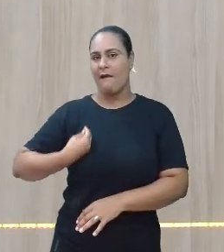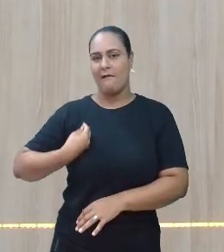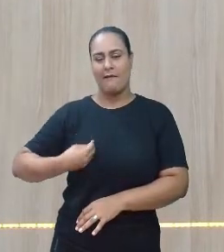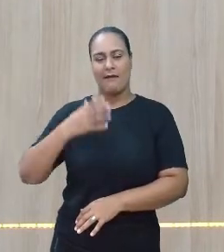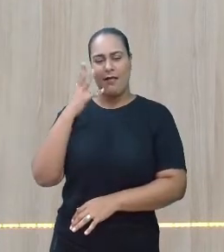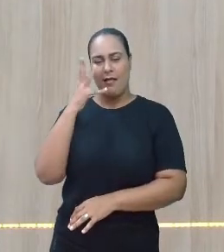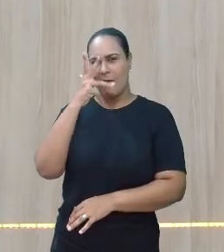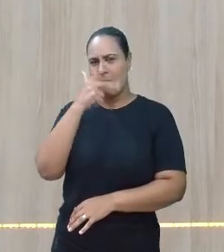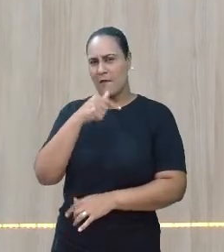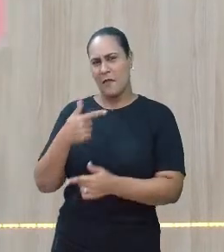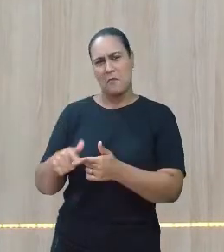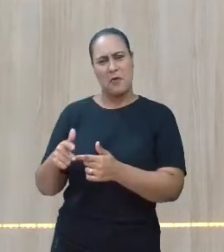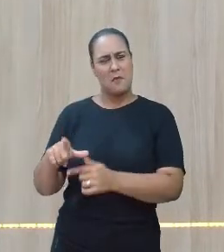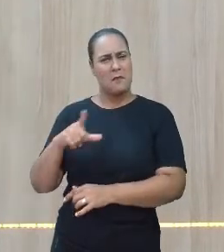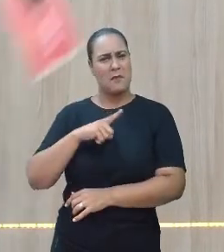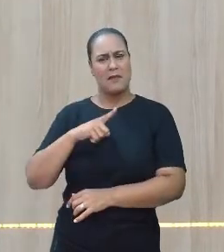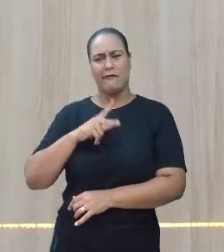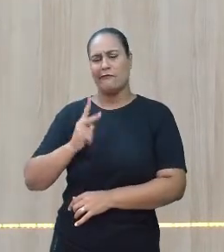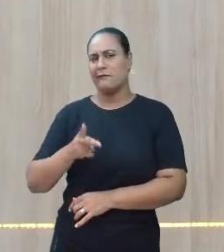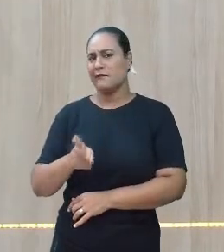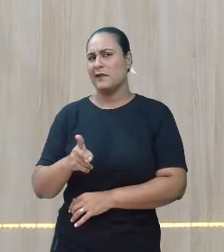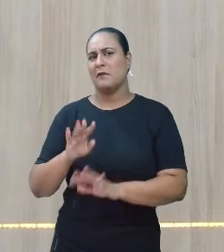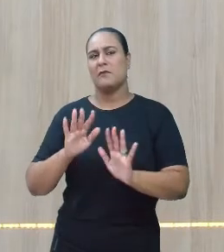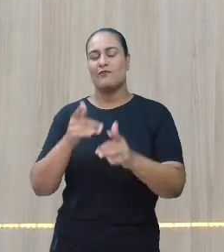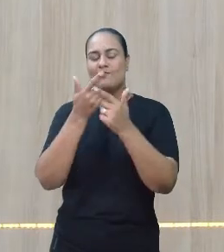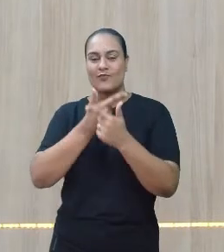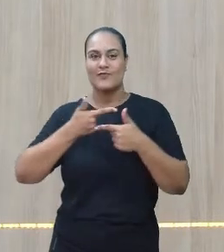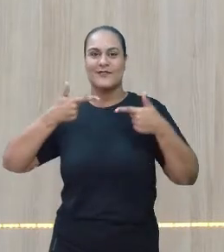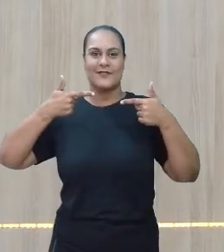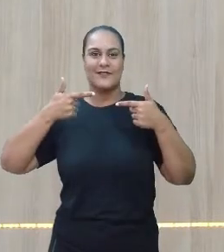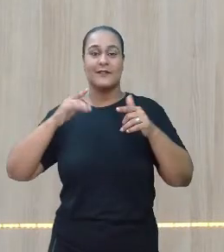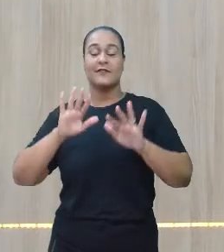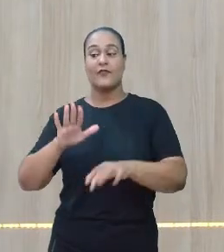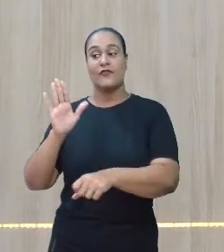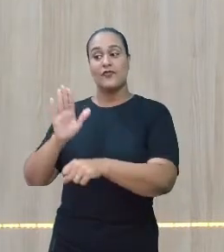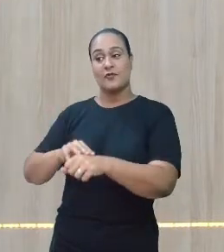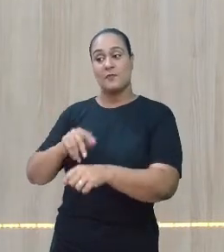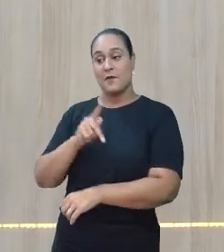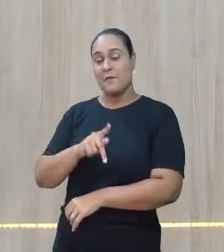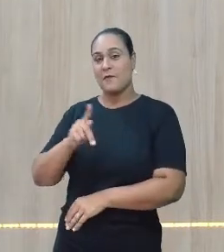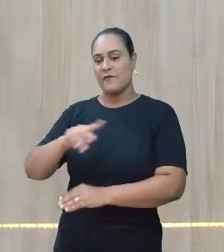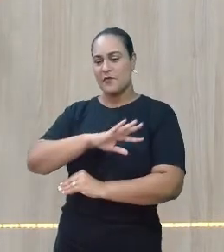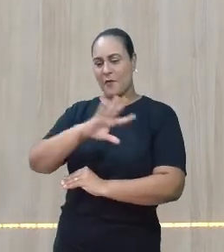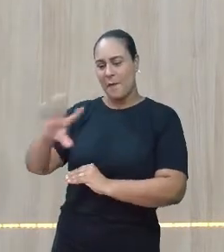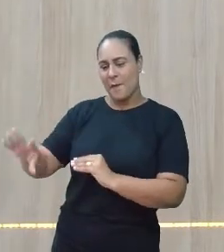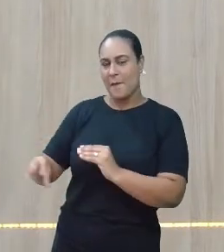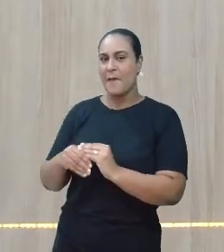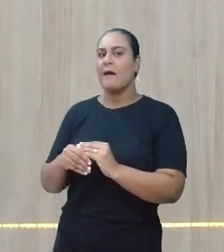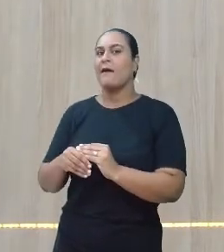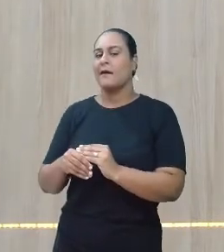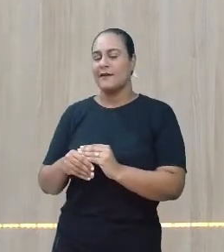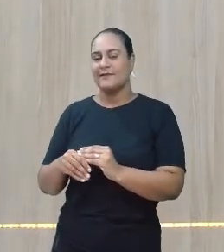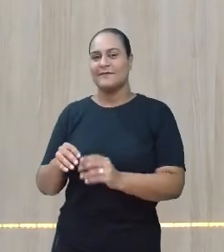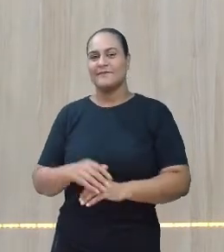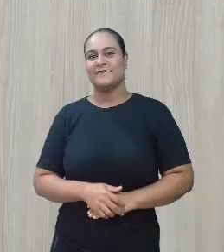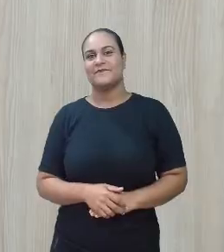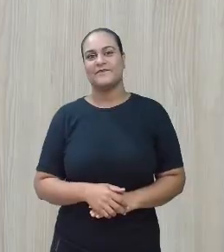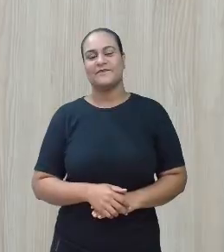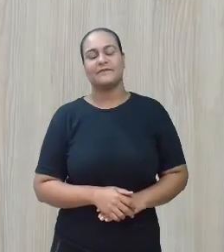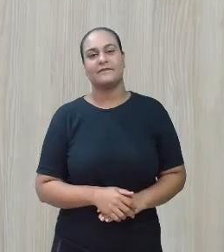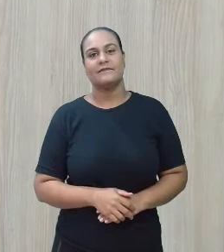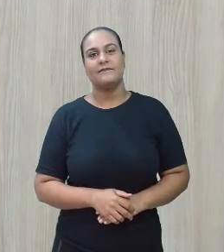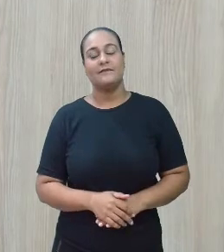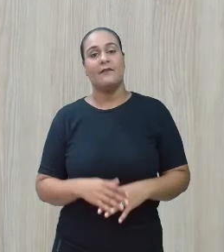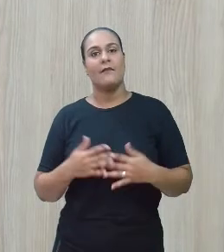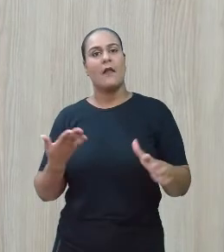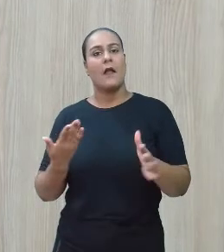aparecer sempre. Eu vou chamar a professora Cláudia para ela fazer as considerações finais, citar o nome de alguém aí. Vamos lá, Cláudia. Bem,